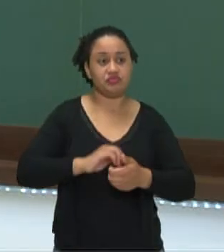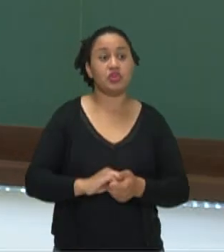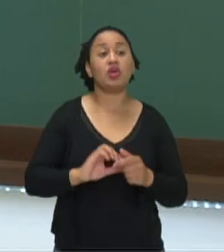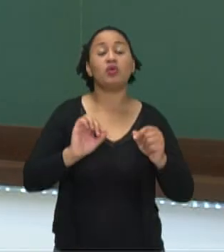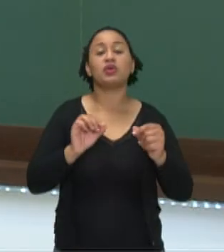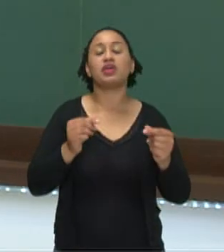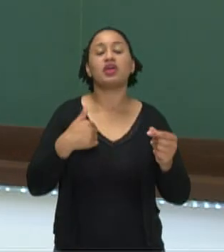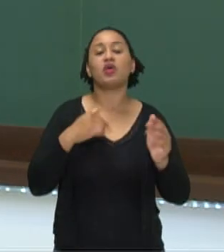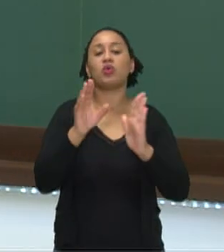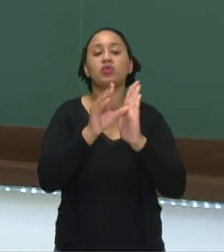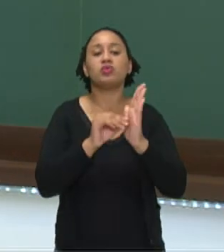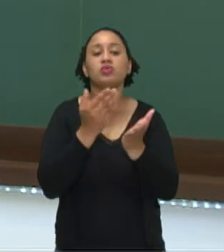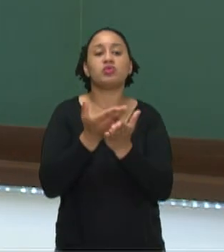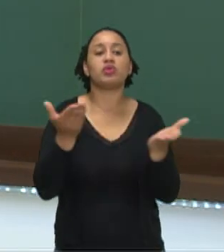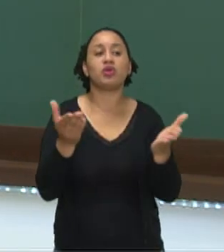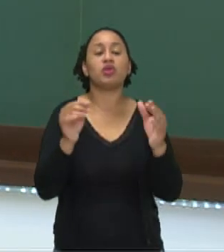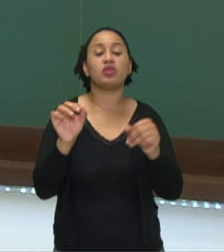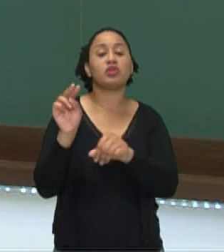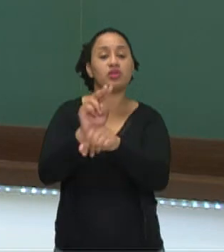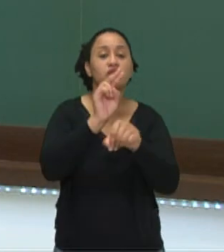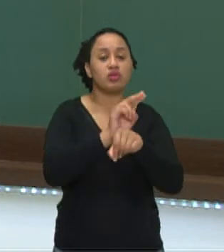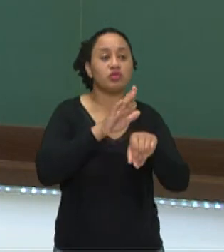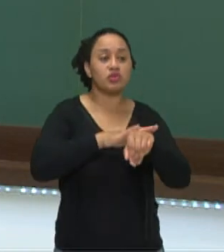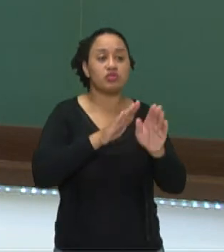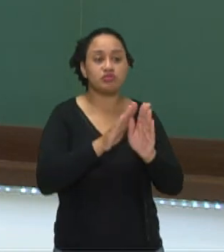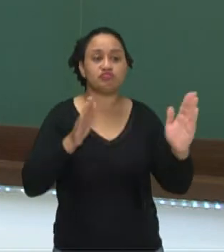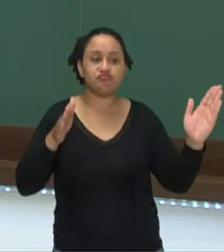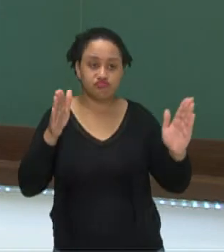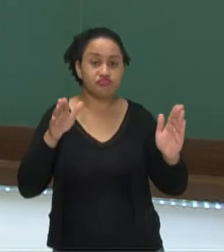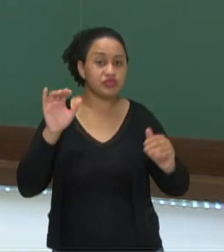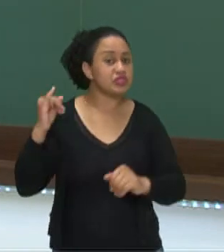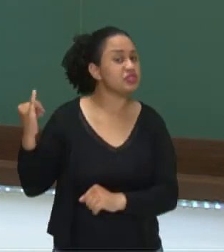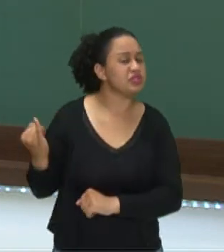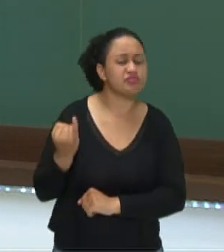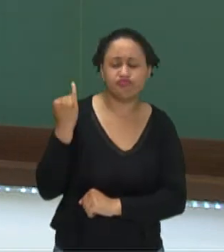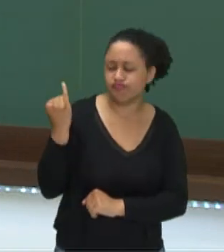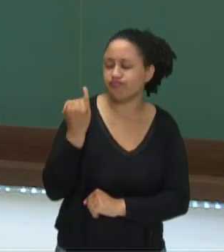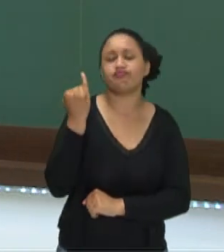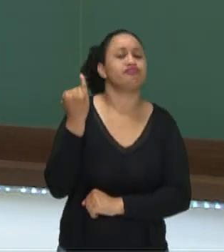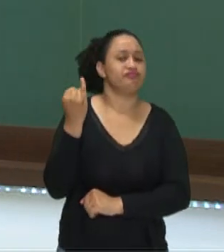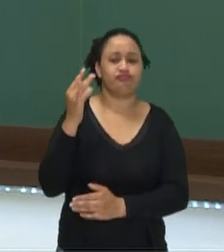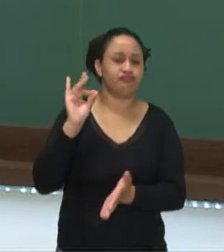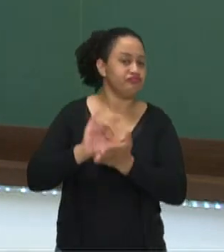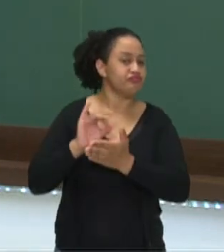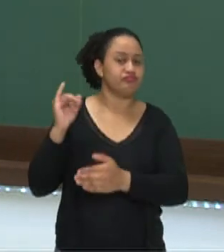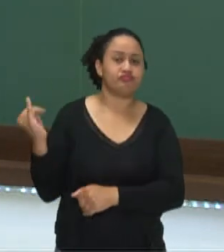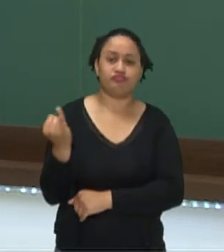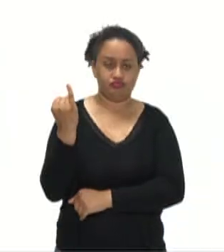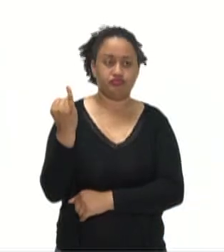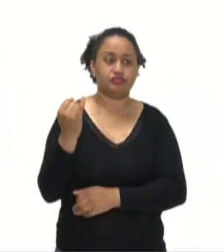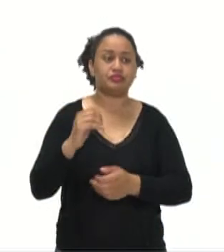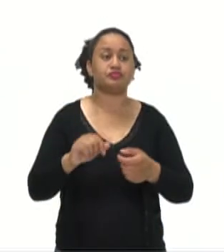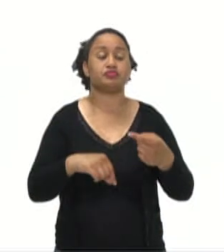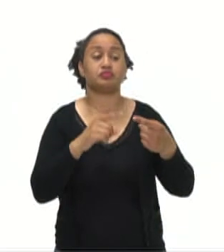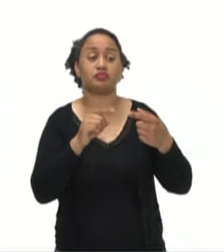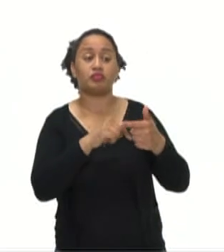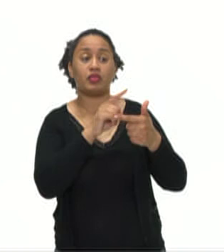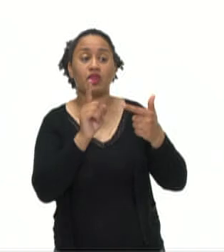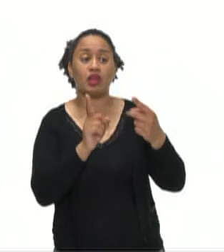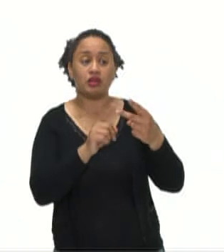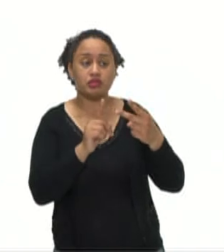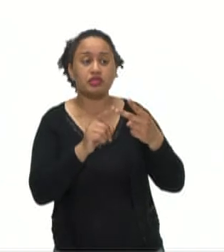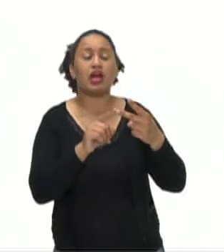nessa aula? Cuidar do tempo, isso é importante. Definitivo, isso nós falamos nessa aula.